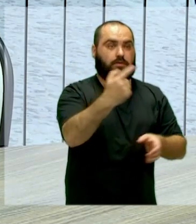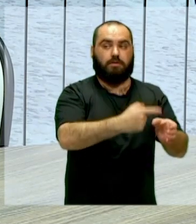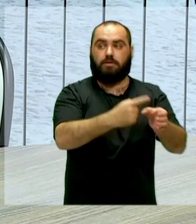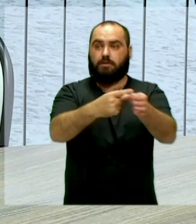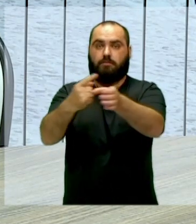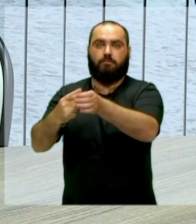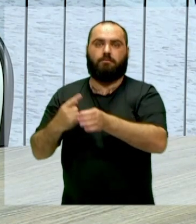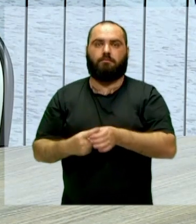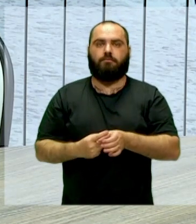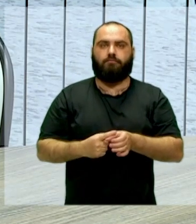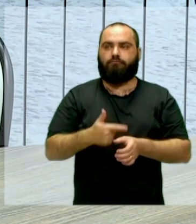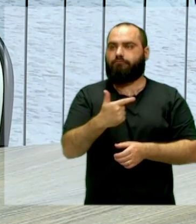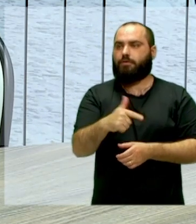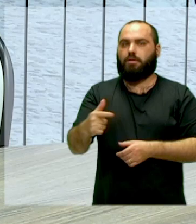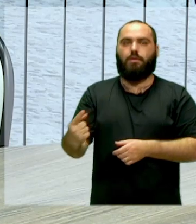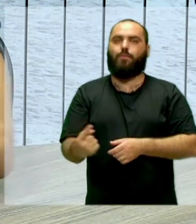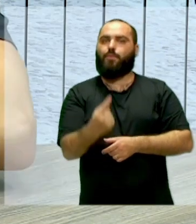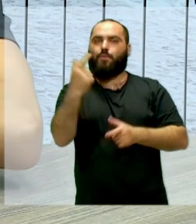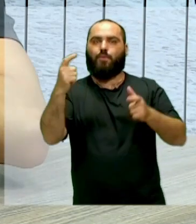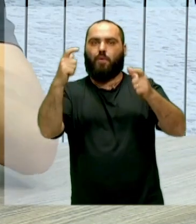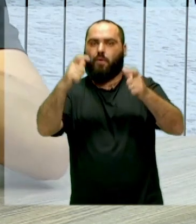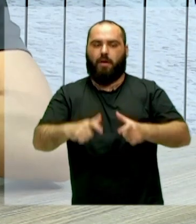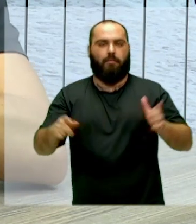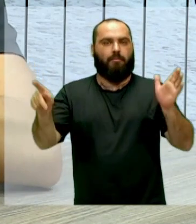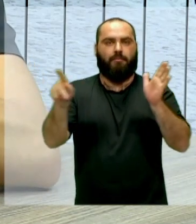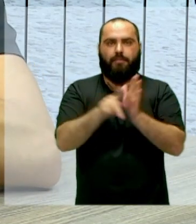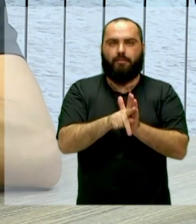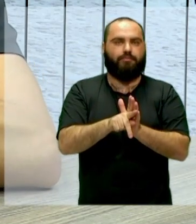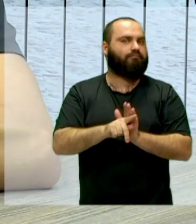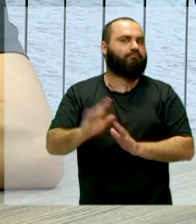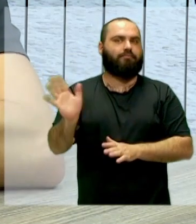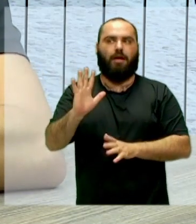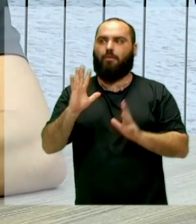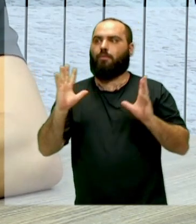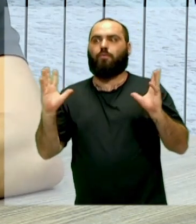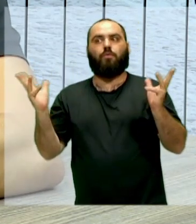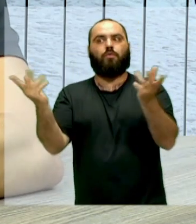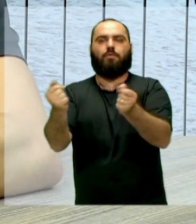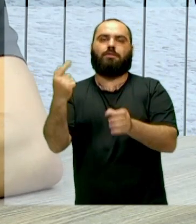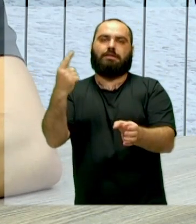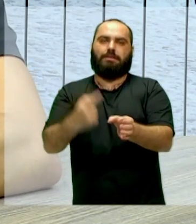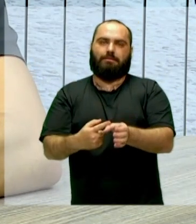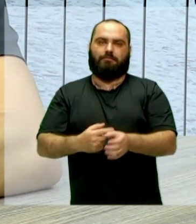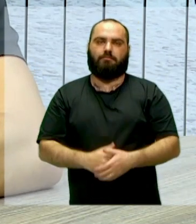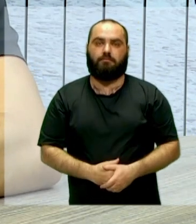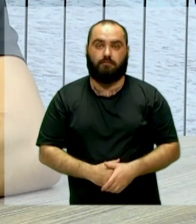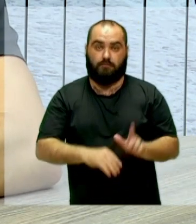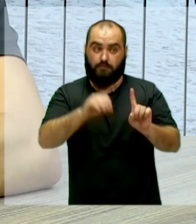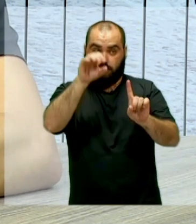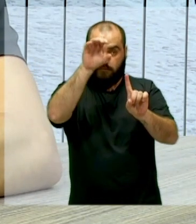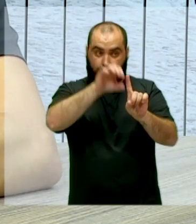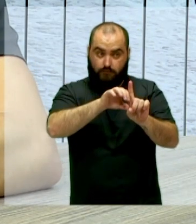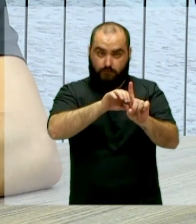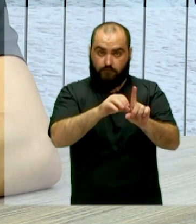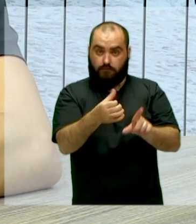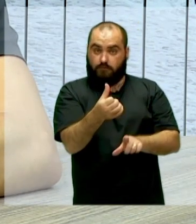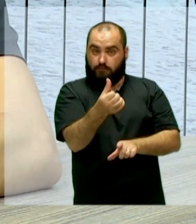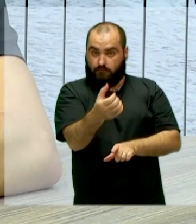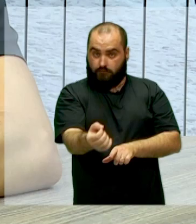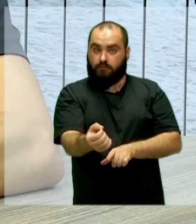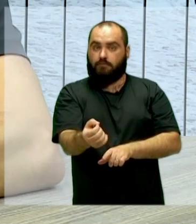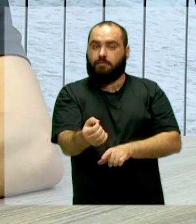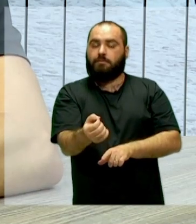específico onde acontece o evento né ele é espalhado por toda a cidade e esse calendário das 60 ações Eles foram ele foi